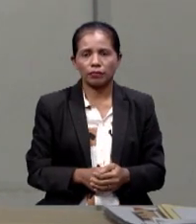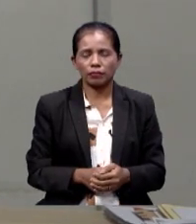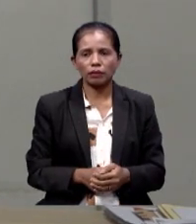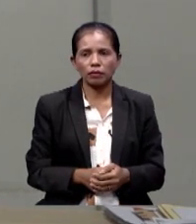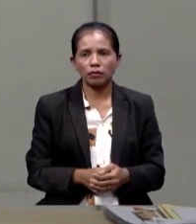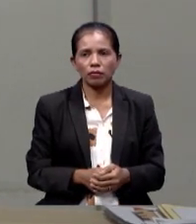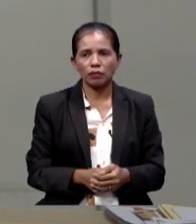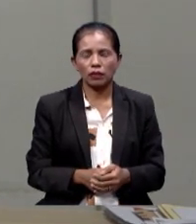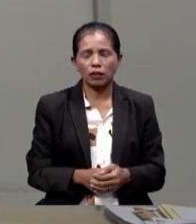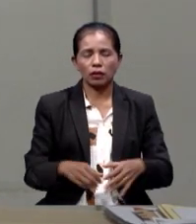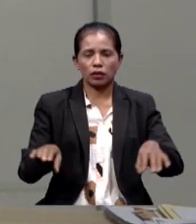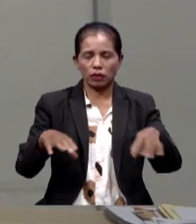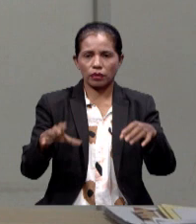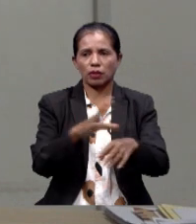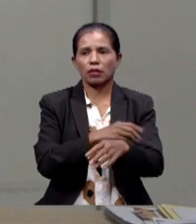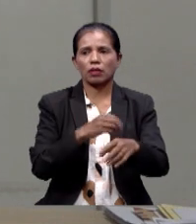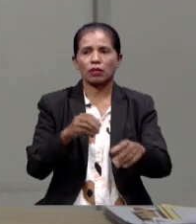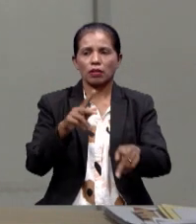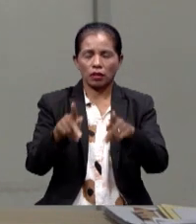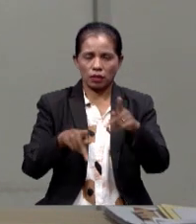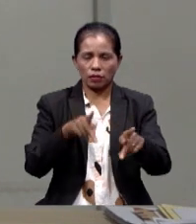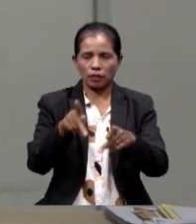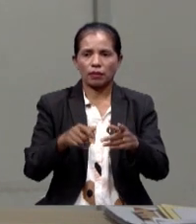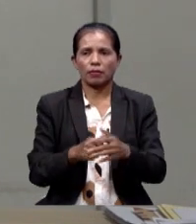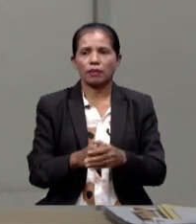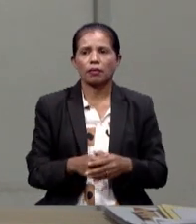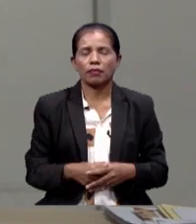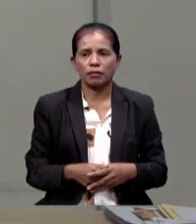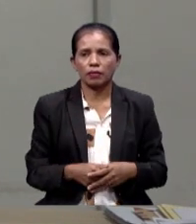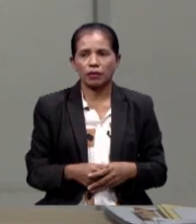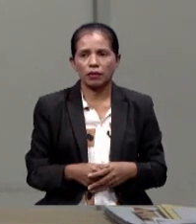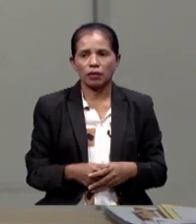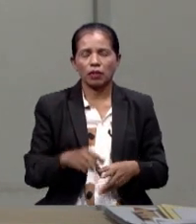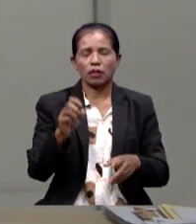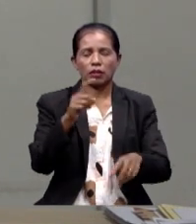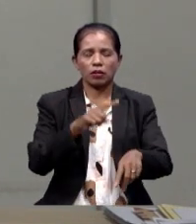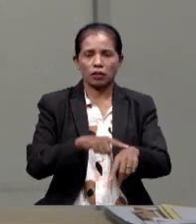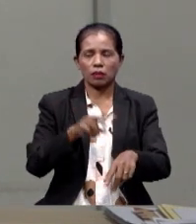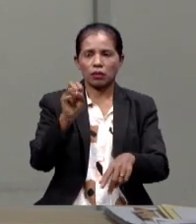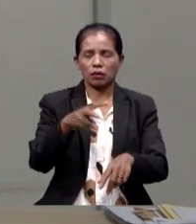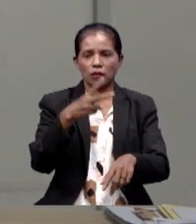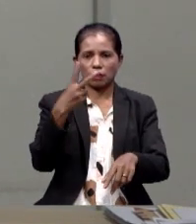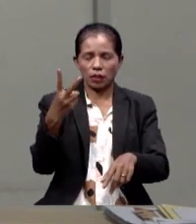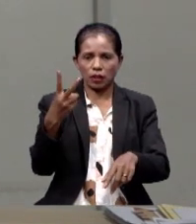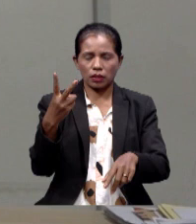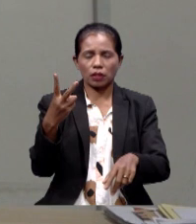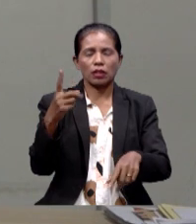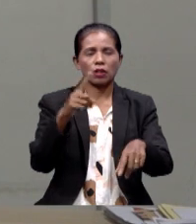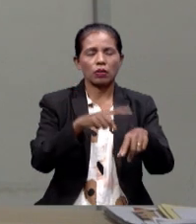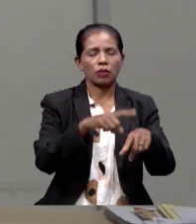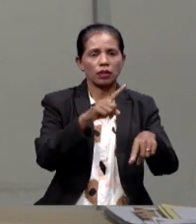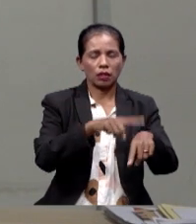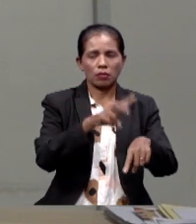Fins do servisu, no mas fins do pessoal. Ora, iha dentro, por exemplo, 12 horas até 2 horas ne, kareta